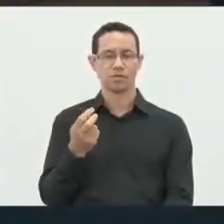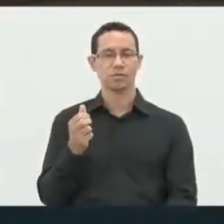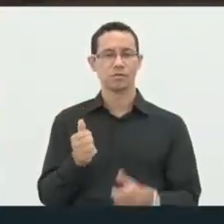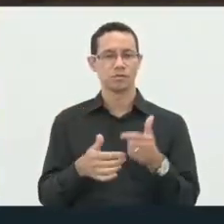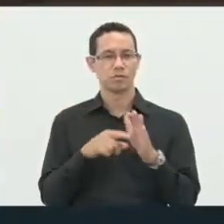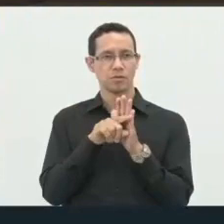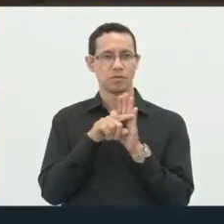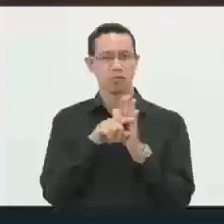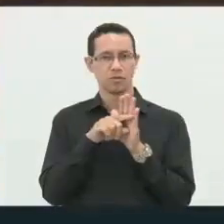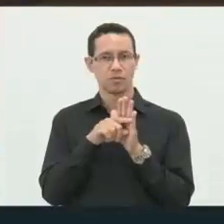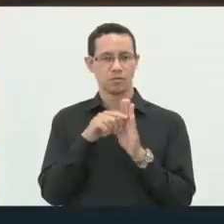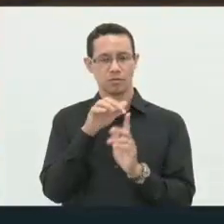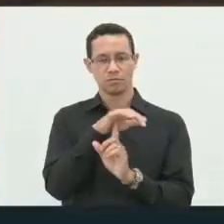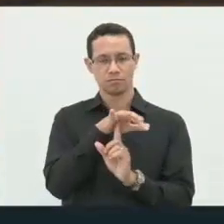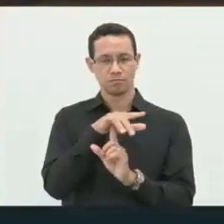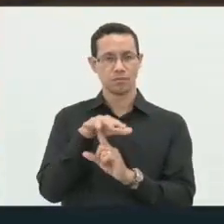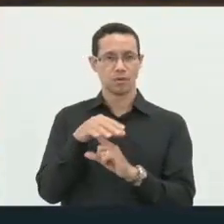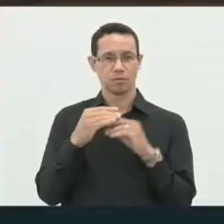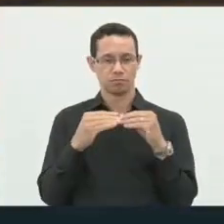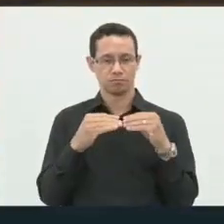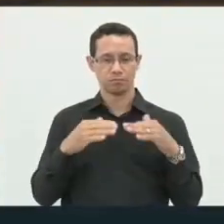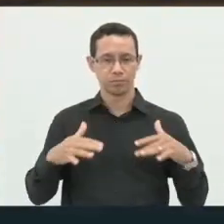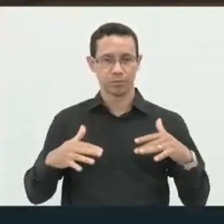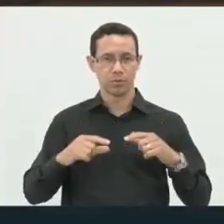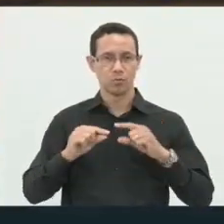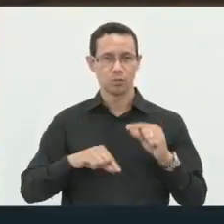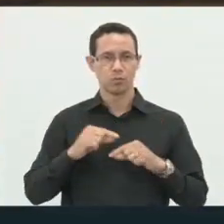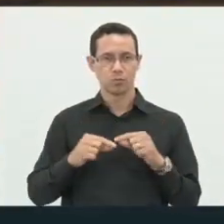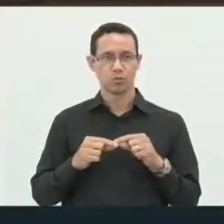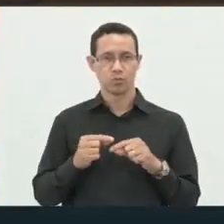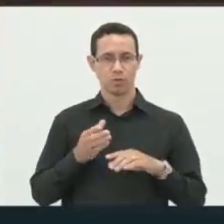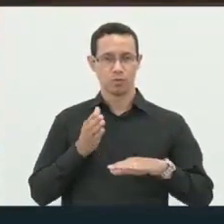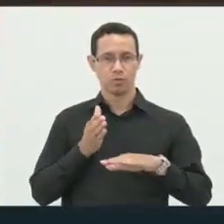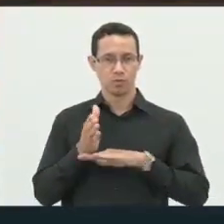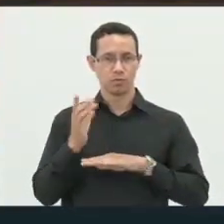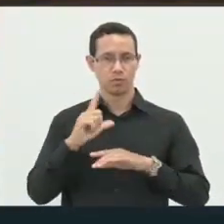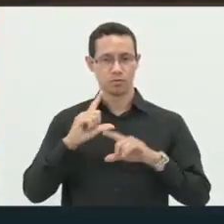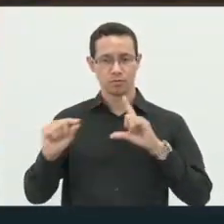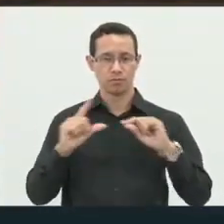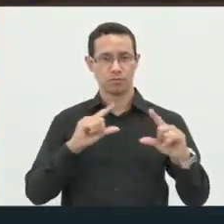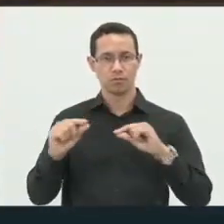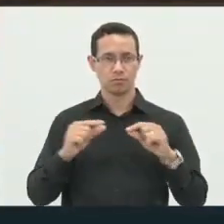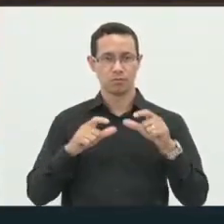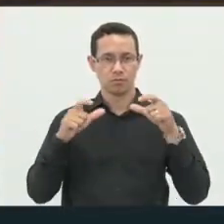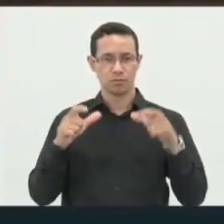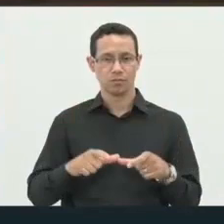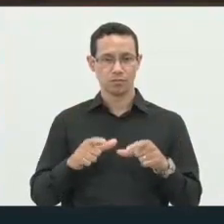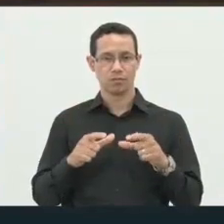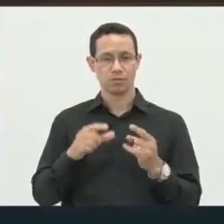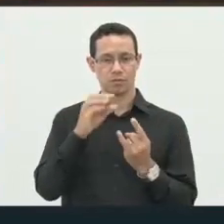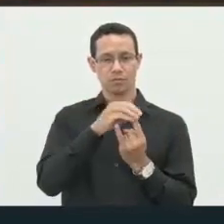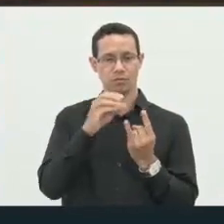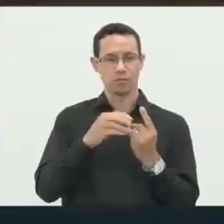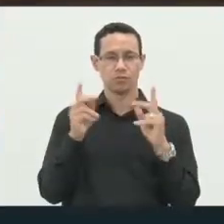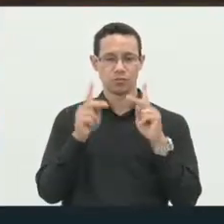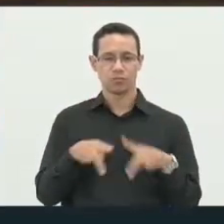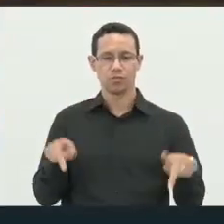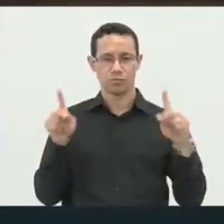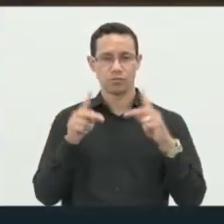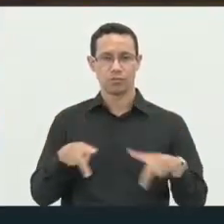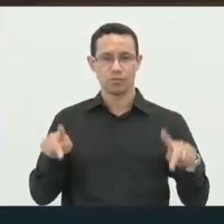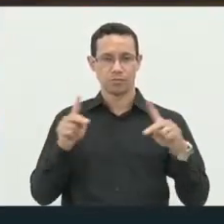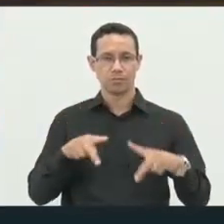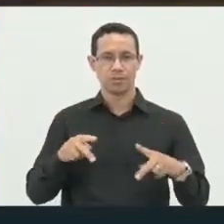contaminação ambiental eu estabelecimento de rota de Fugas da área do Internacional Shopping de Guarulhos informamos ainda